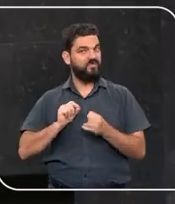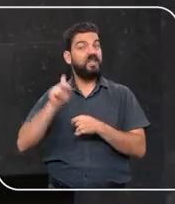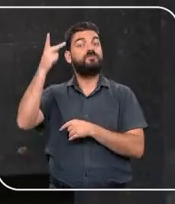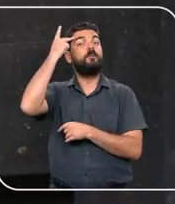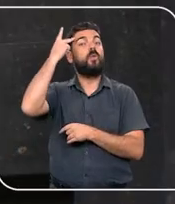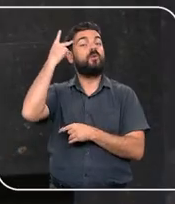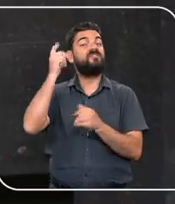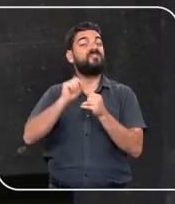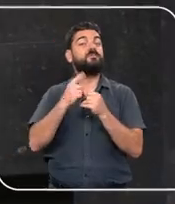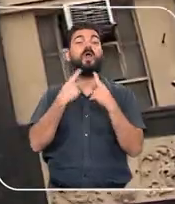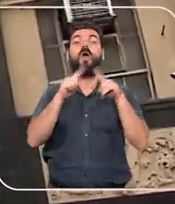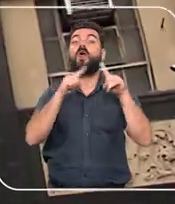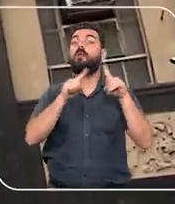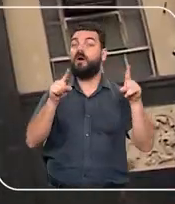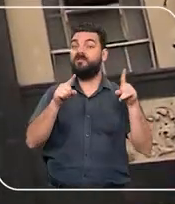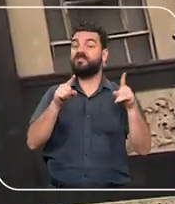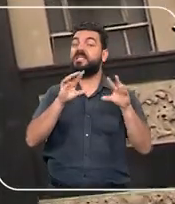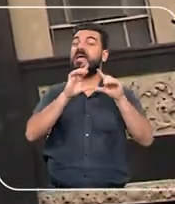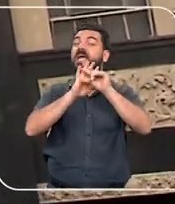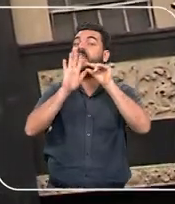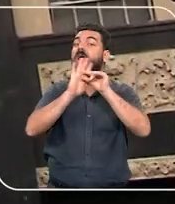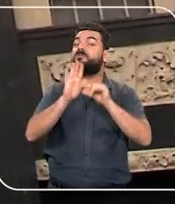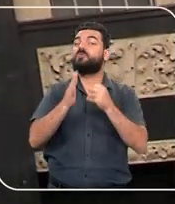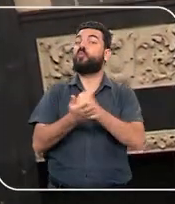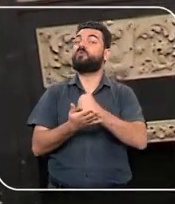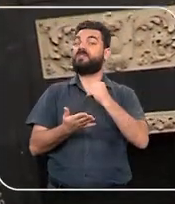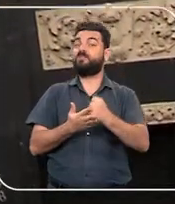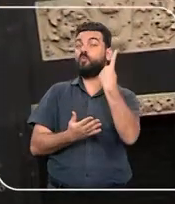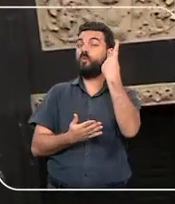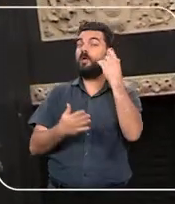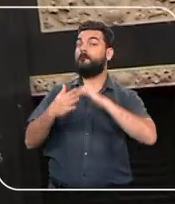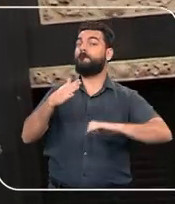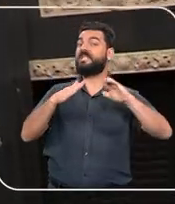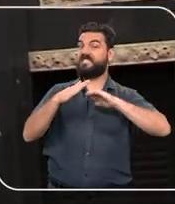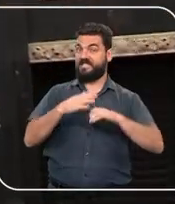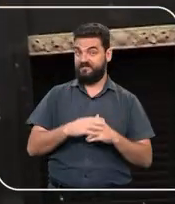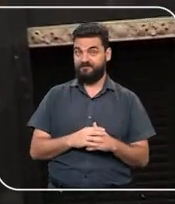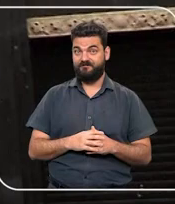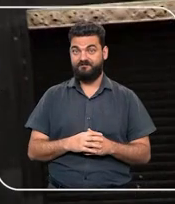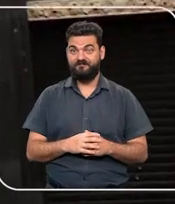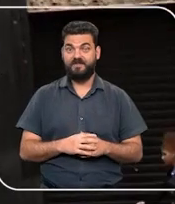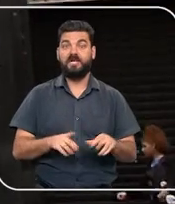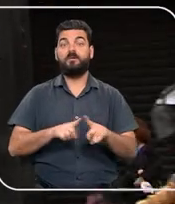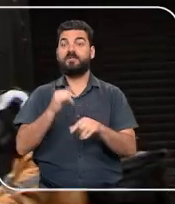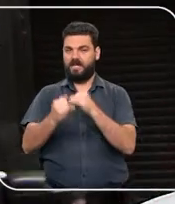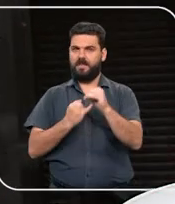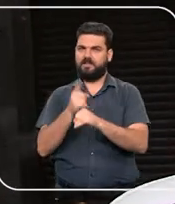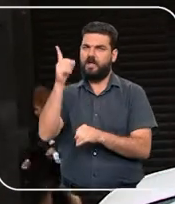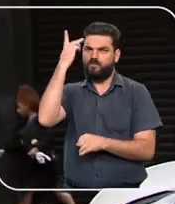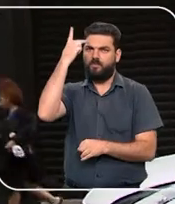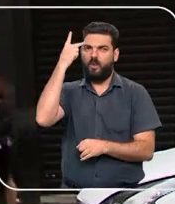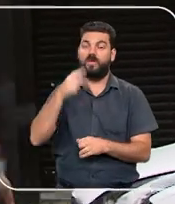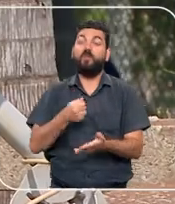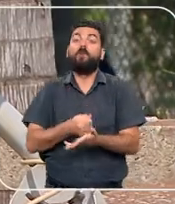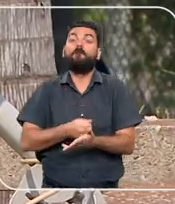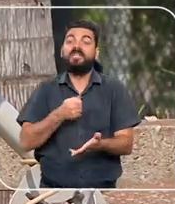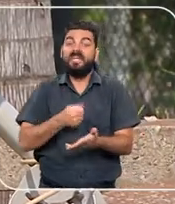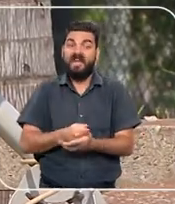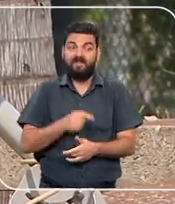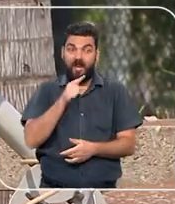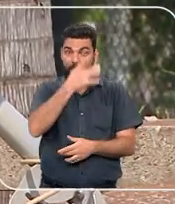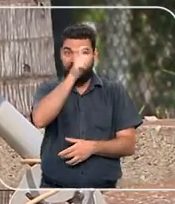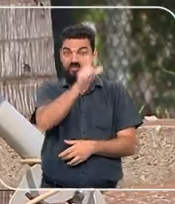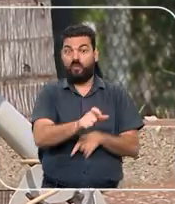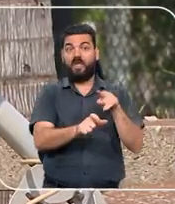Ministério Público de São Paulo que questionava as cláusulas do contrato de uma empresa de TV por assinatura e internet que